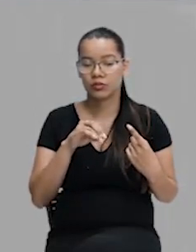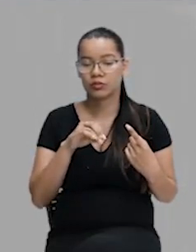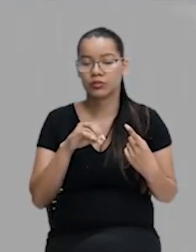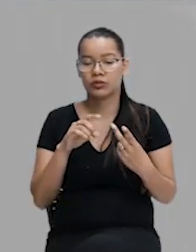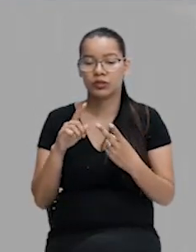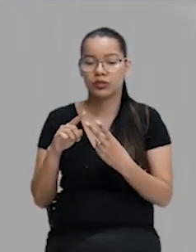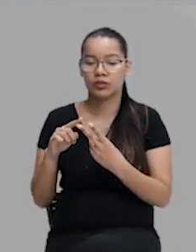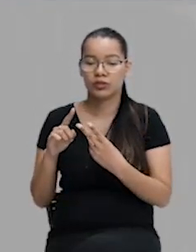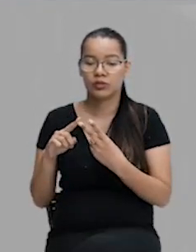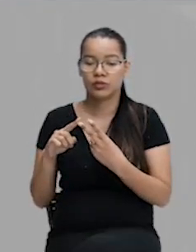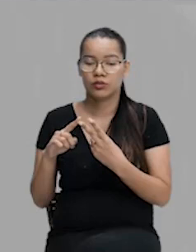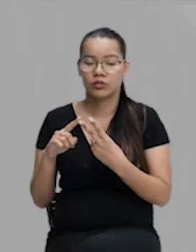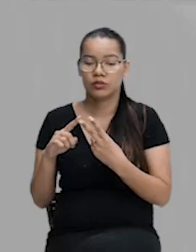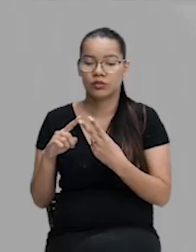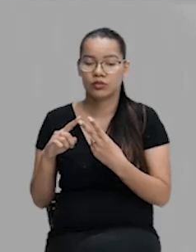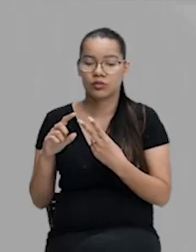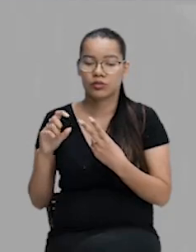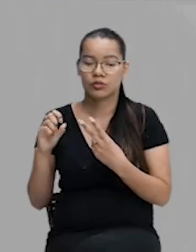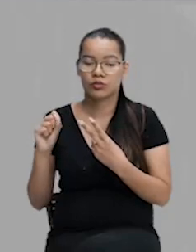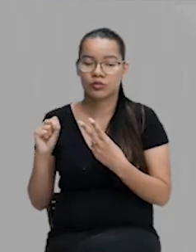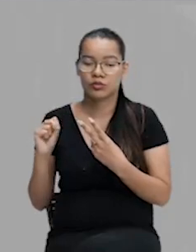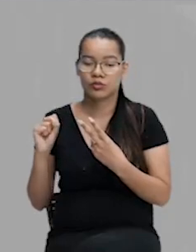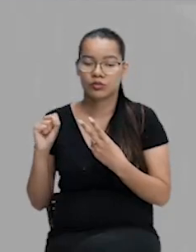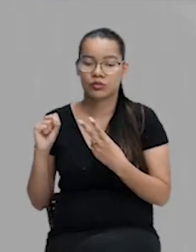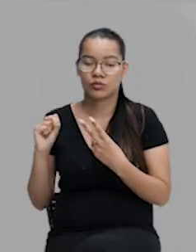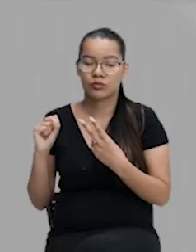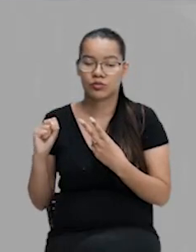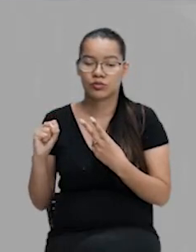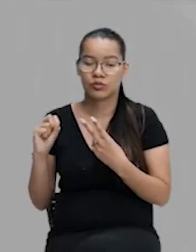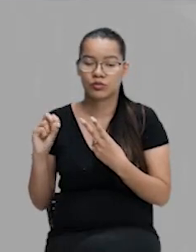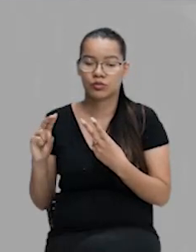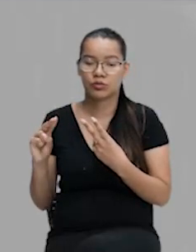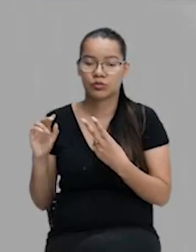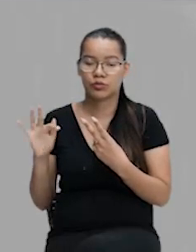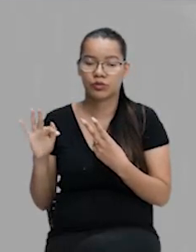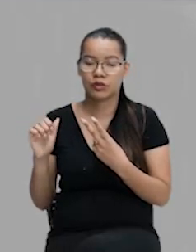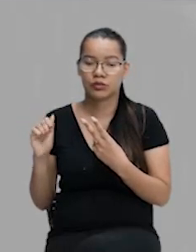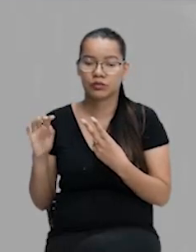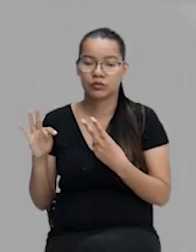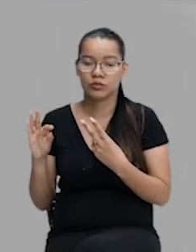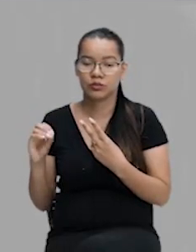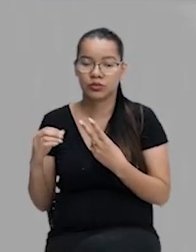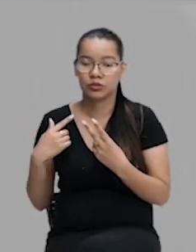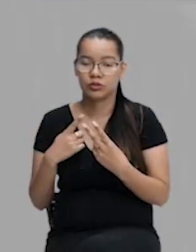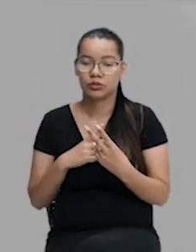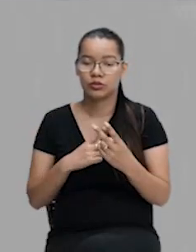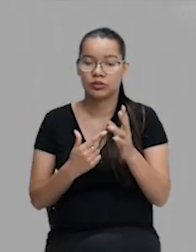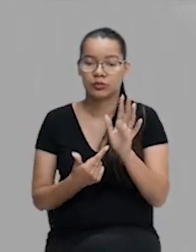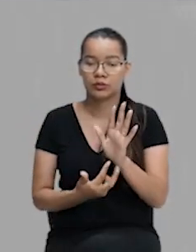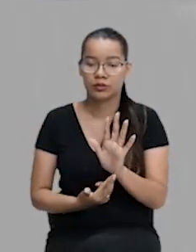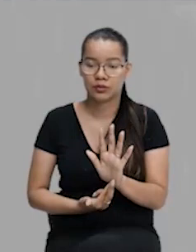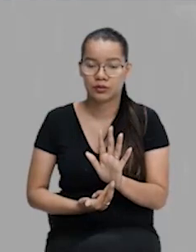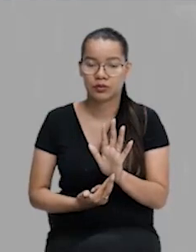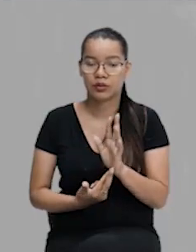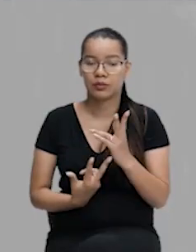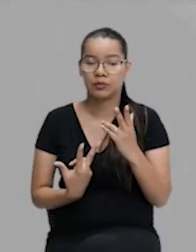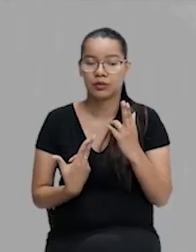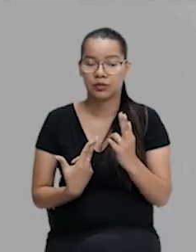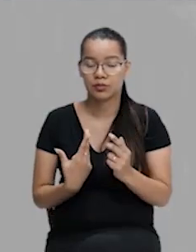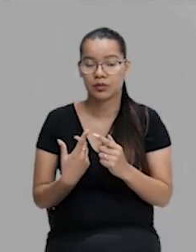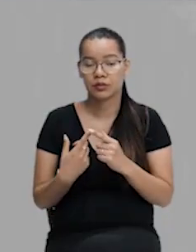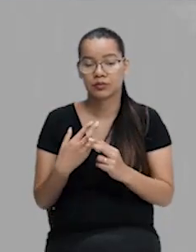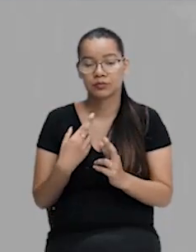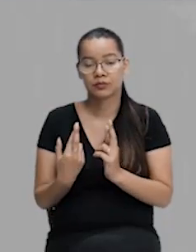Bom, nós vamos trabalhar, nós vamos representar essa mesma reação, só que mostrando os